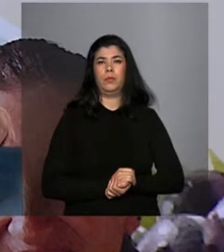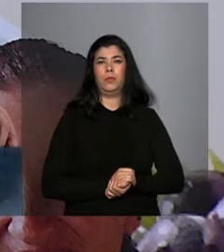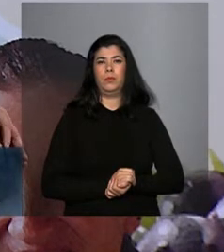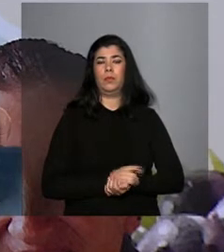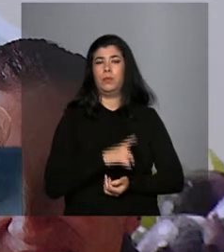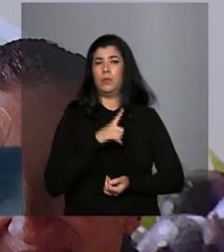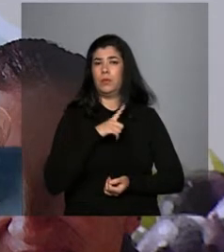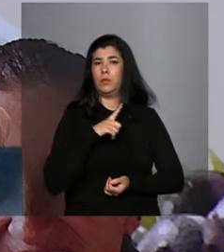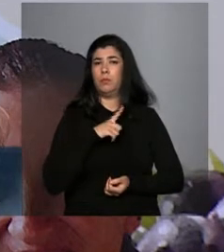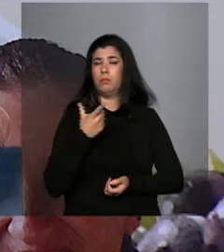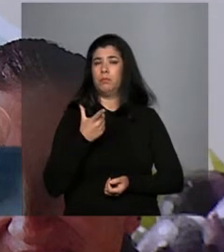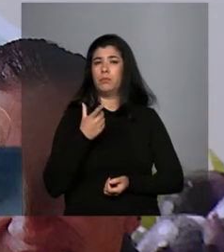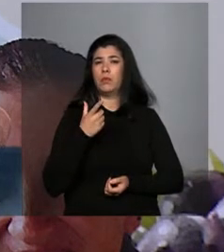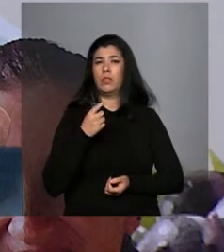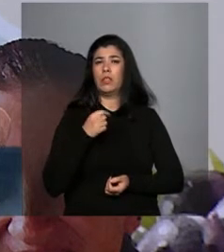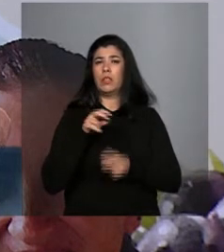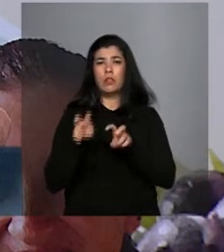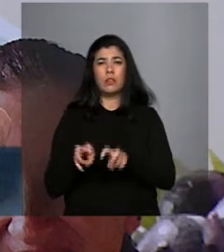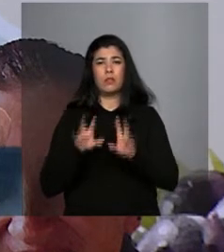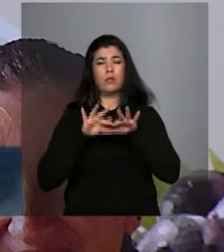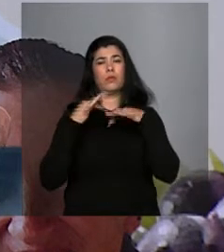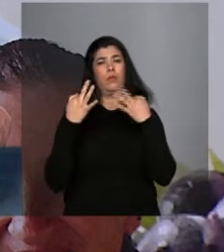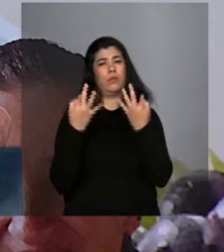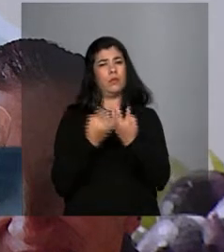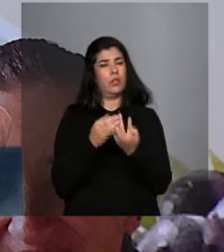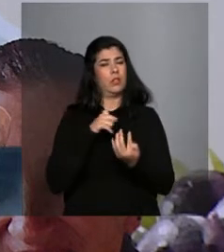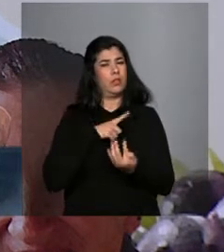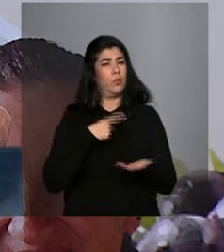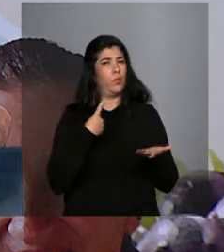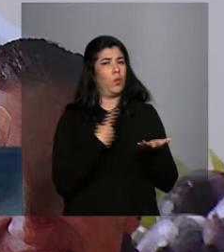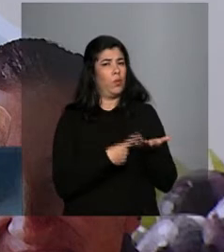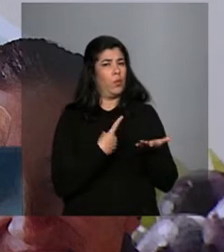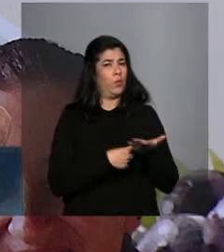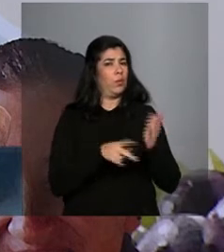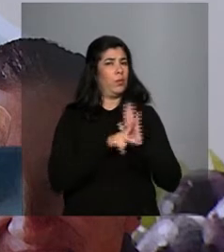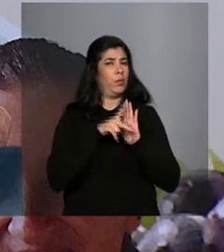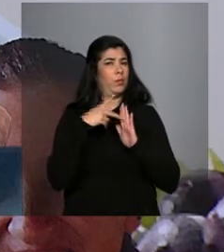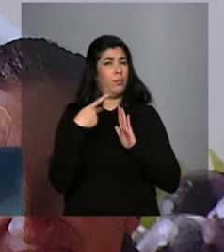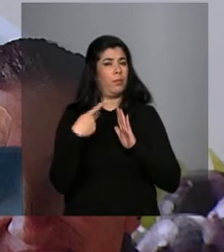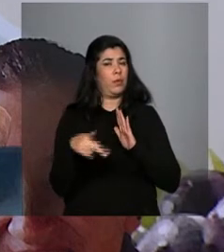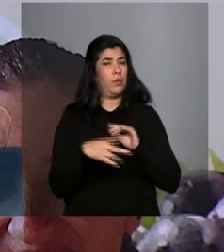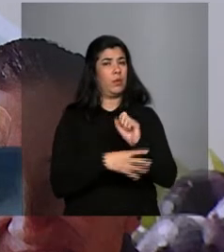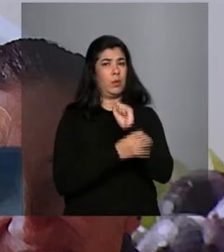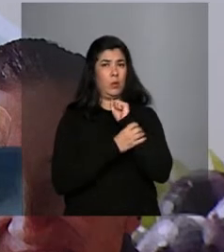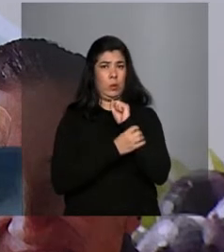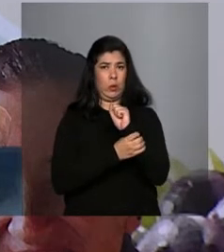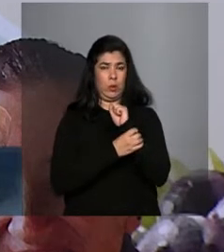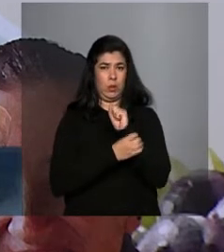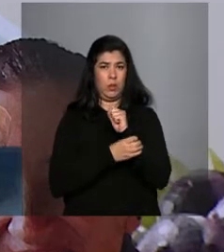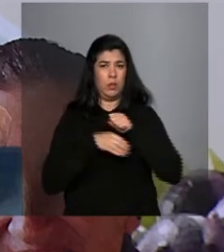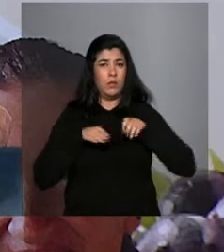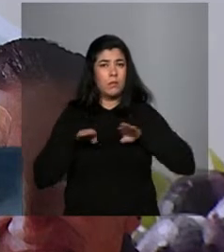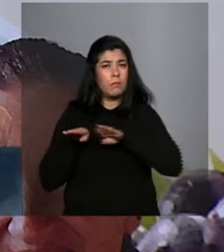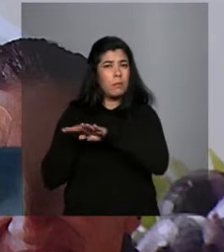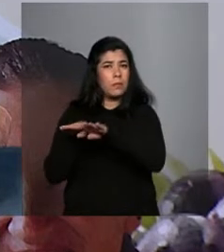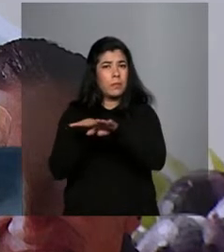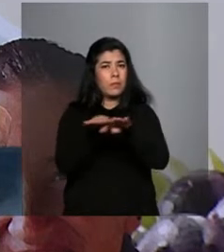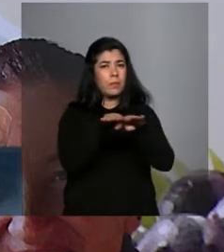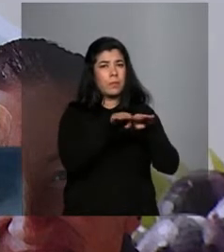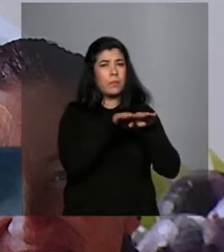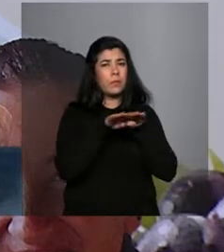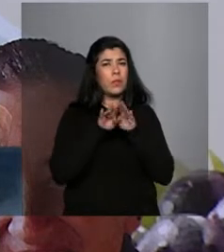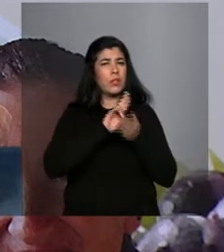uma agricultura familiar e uma política comprometida em garantir a igualdade de tratamento aos